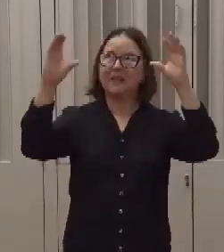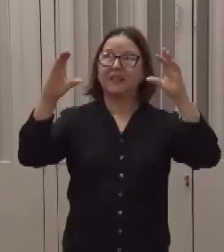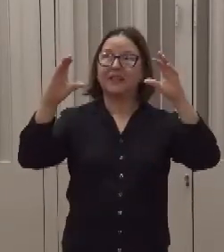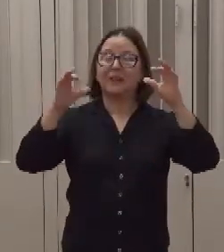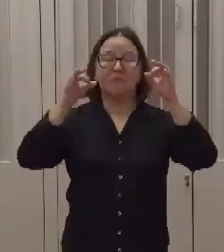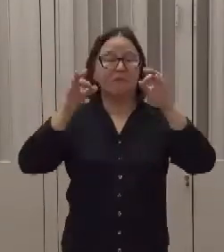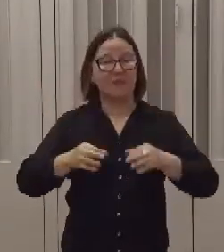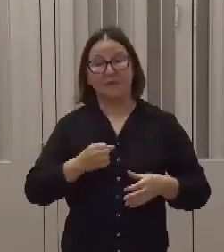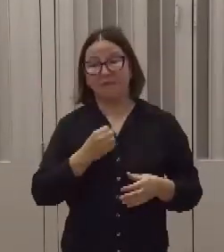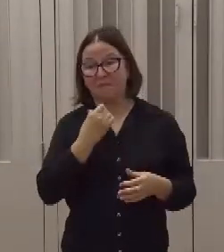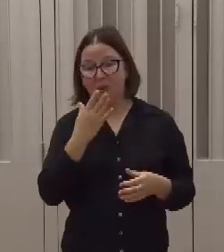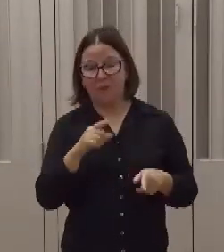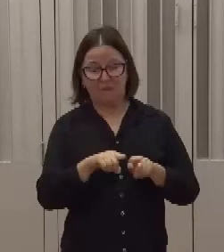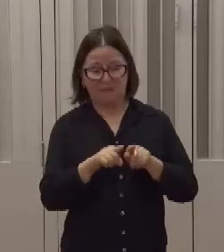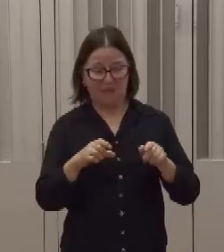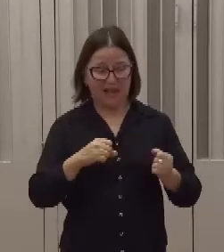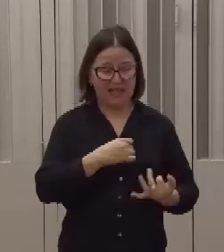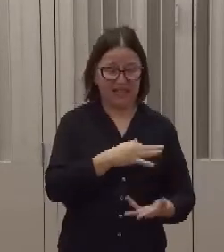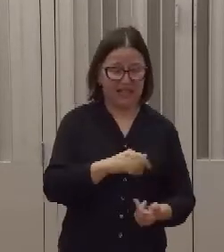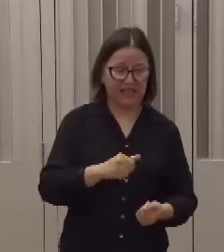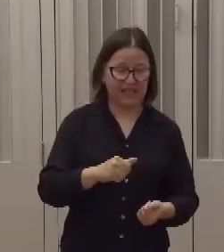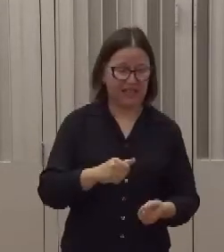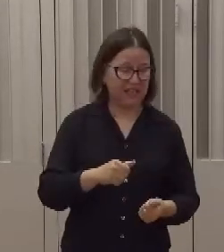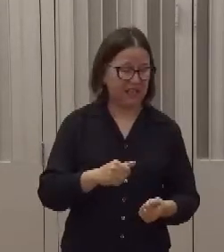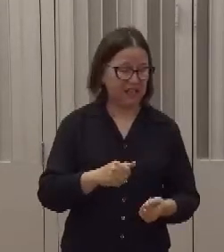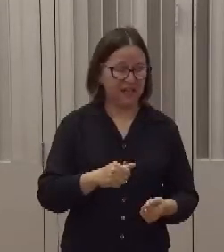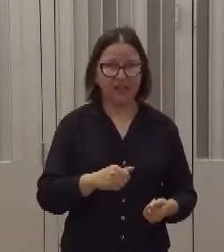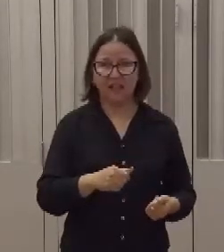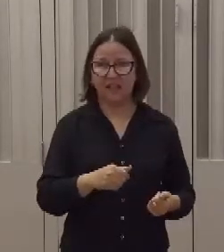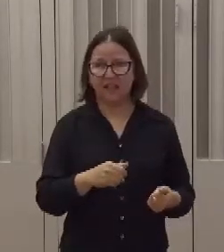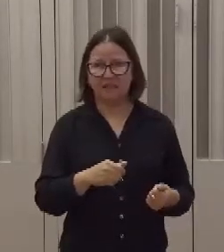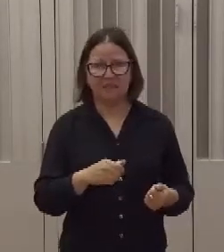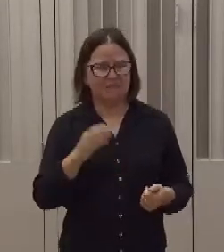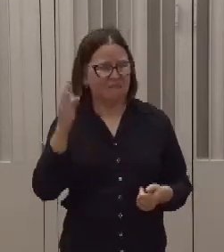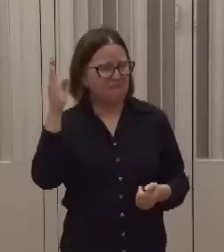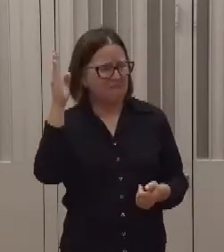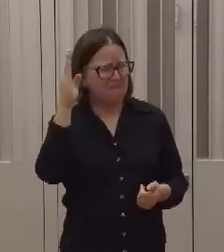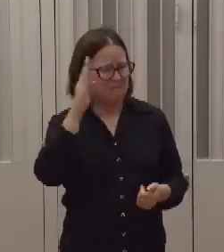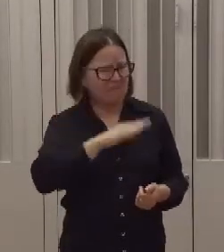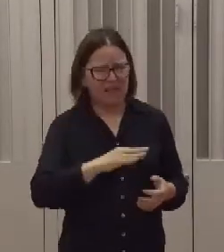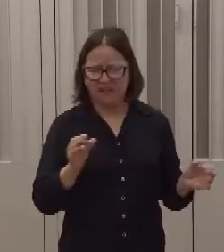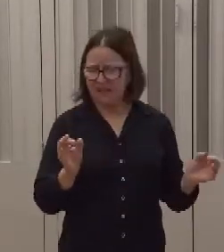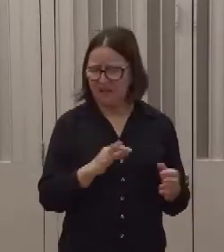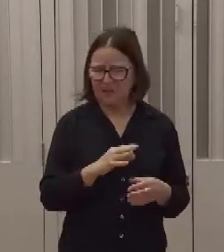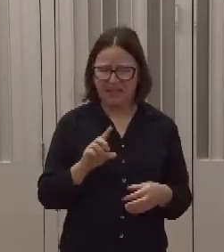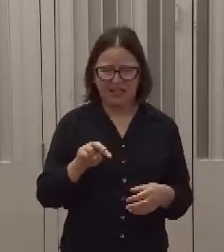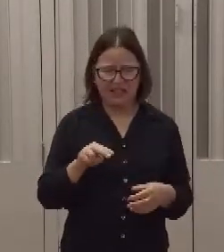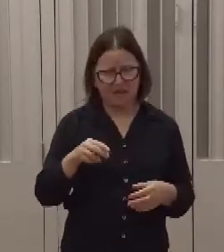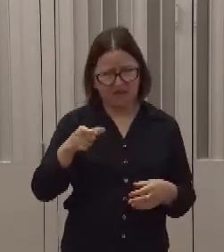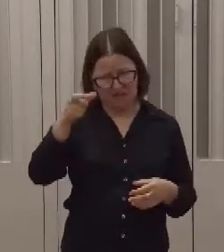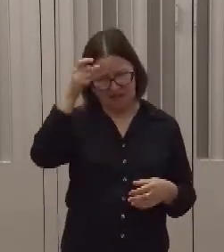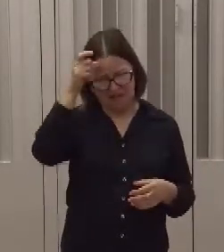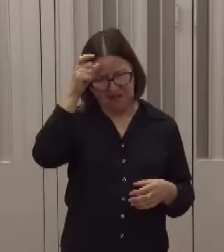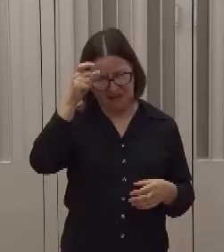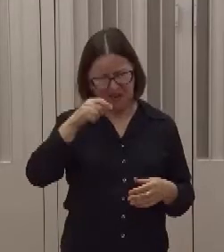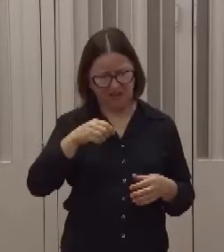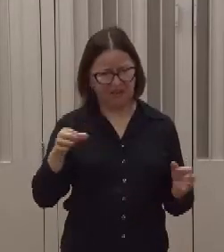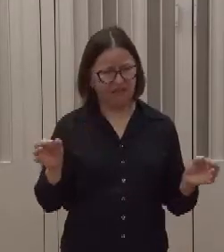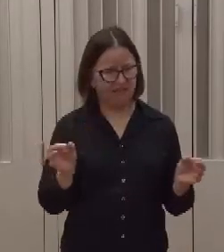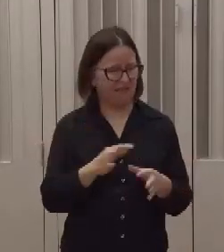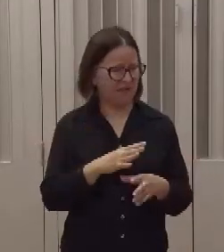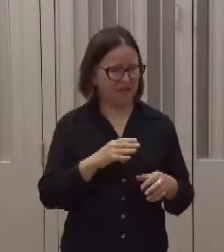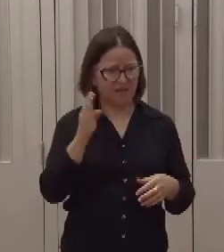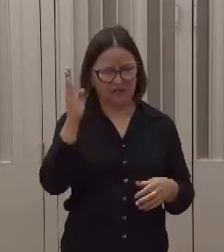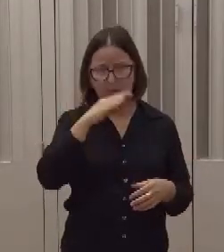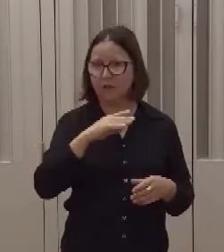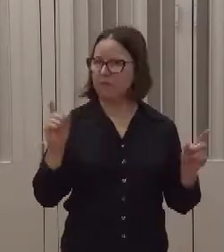é perfeitamente má, como Satanás é perfeitamente má. É criar uma desconexão. E você